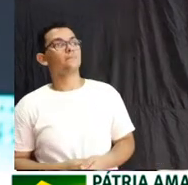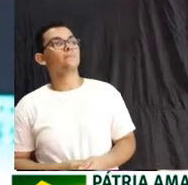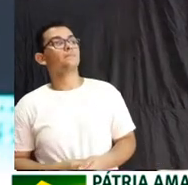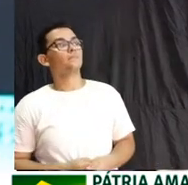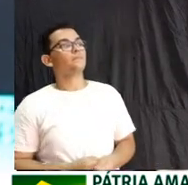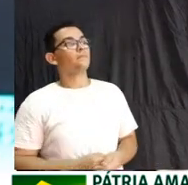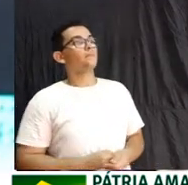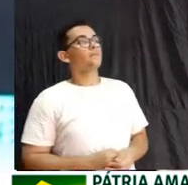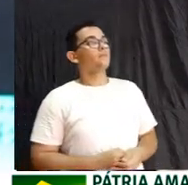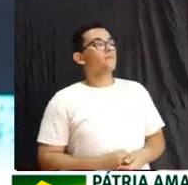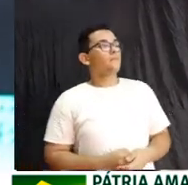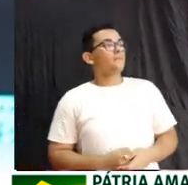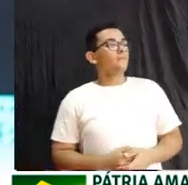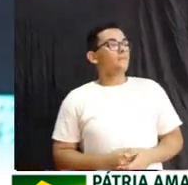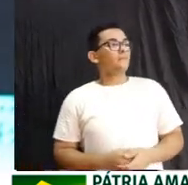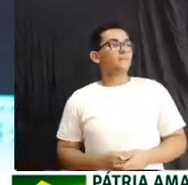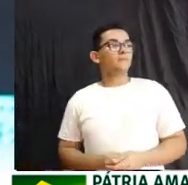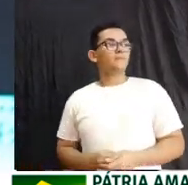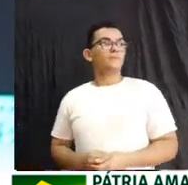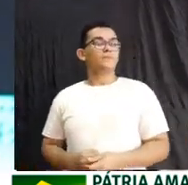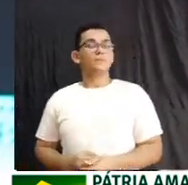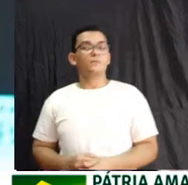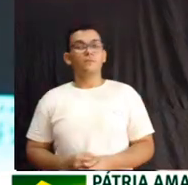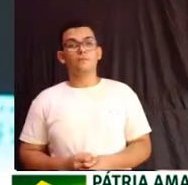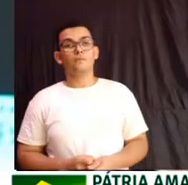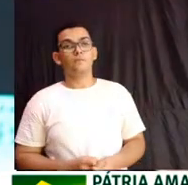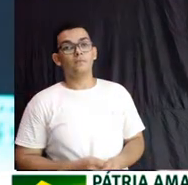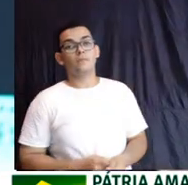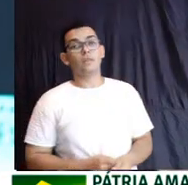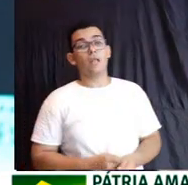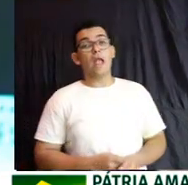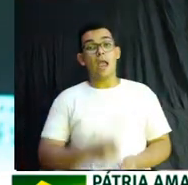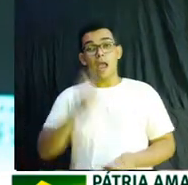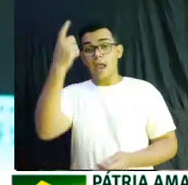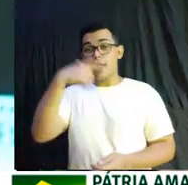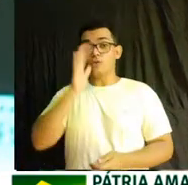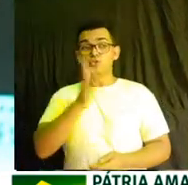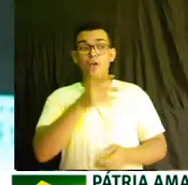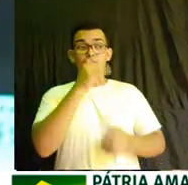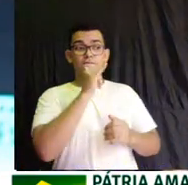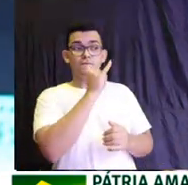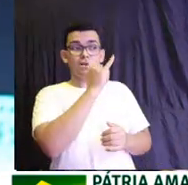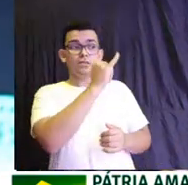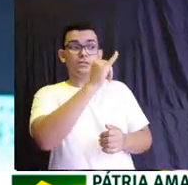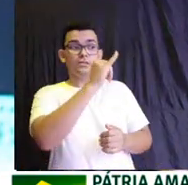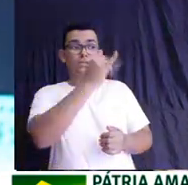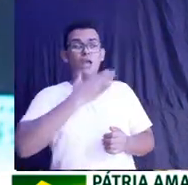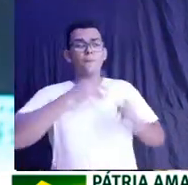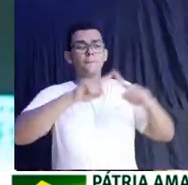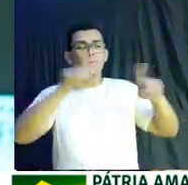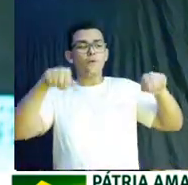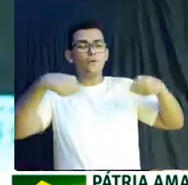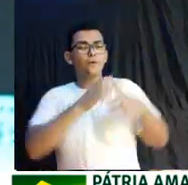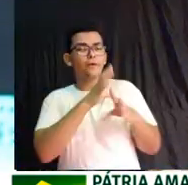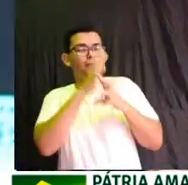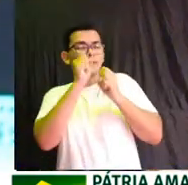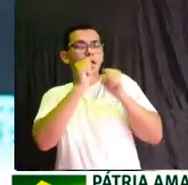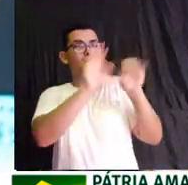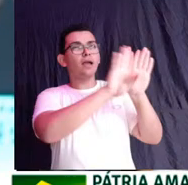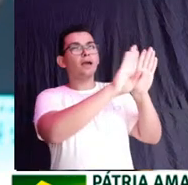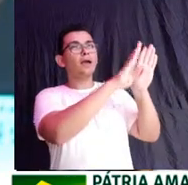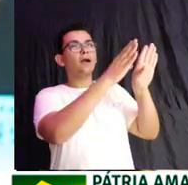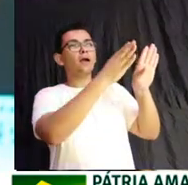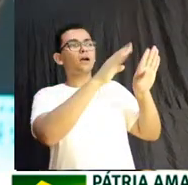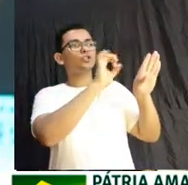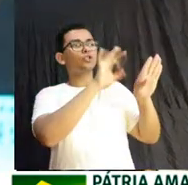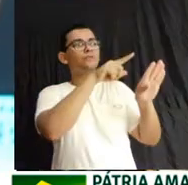Você vai deixar a porta aberta para o nosso encontro. Meia-noite tô aí em ponto, daquele jeito